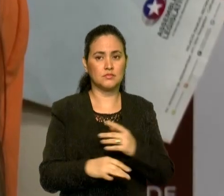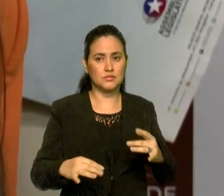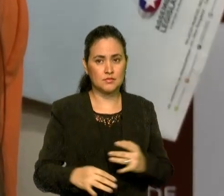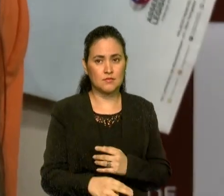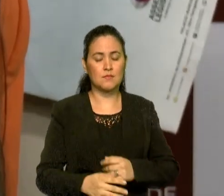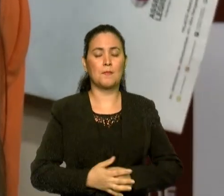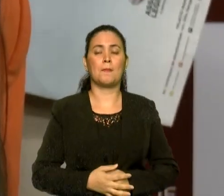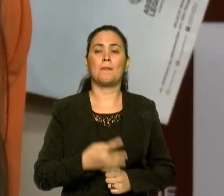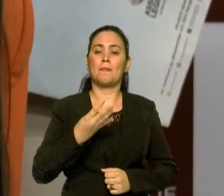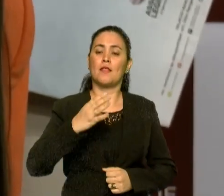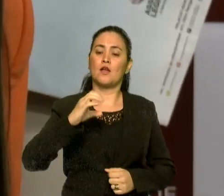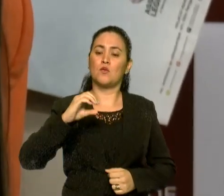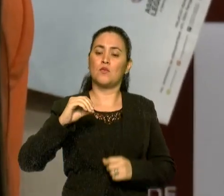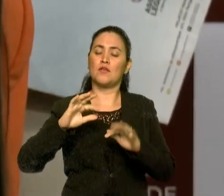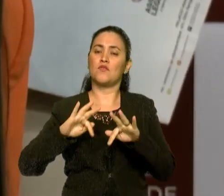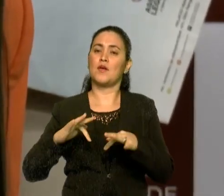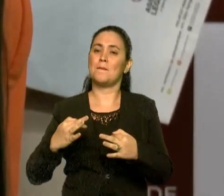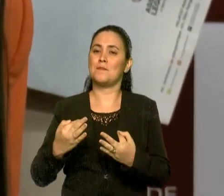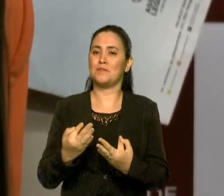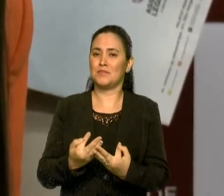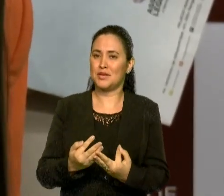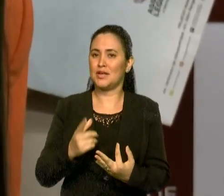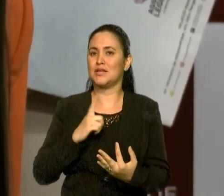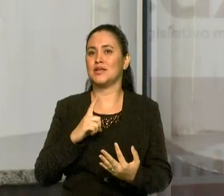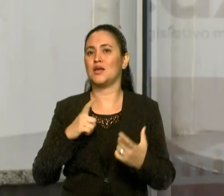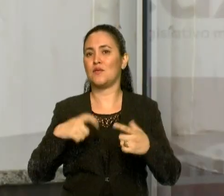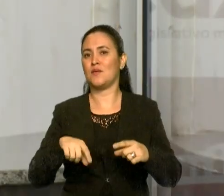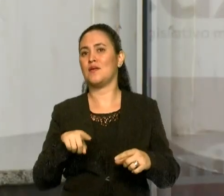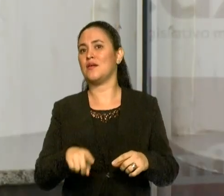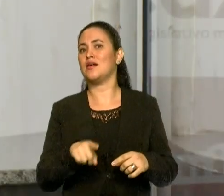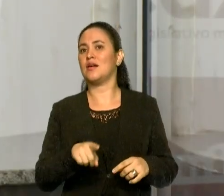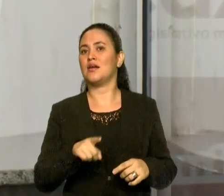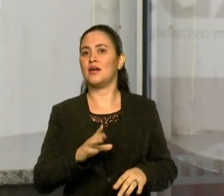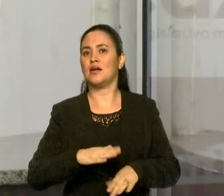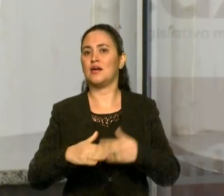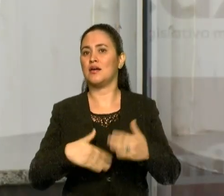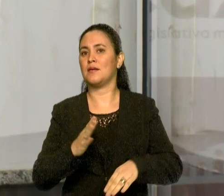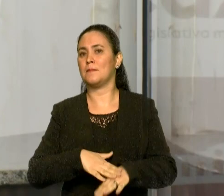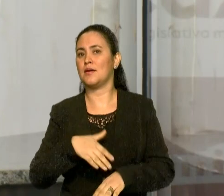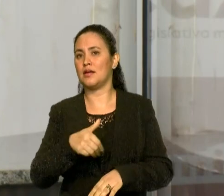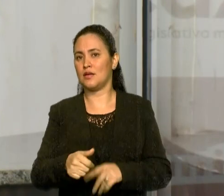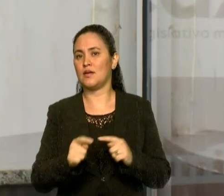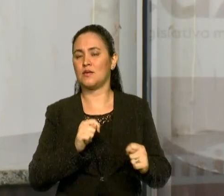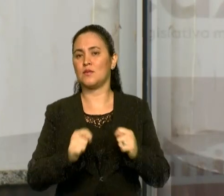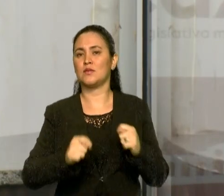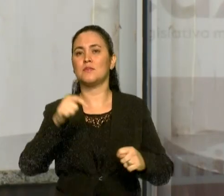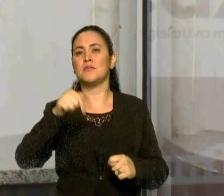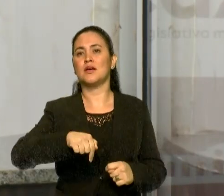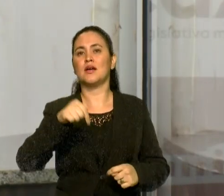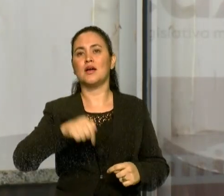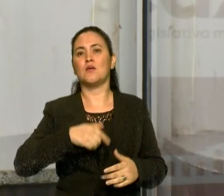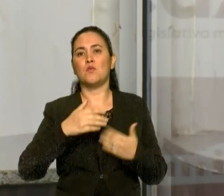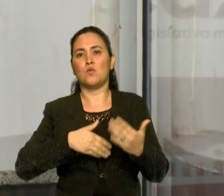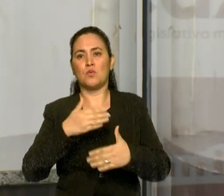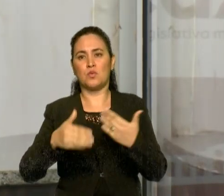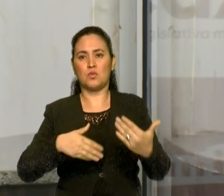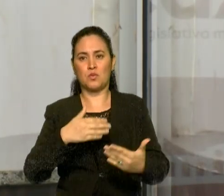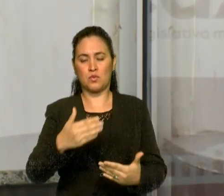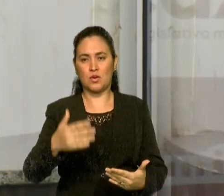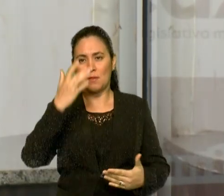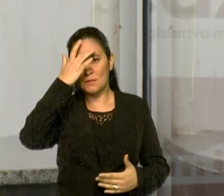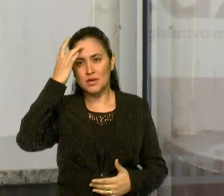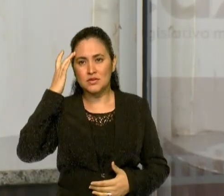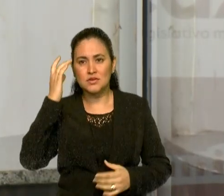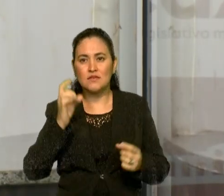de 400 famílias serão beneficiadas, onde a economia local será com certeza aquecida e os nossos vendedores